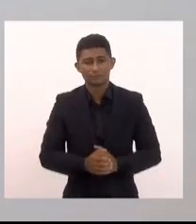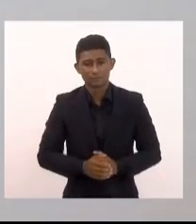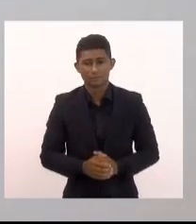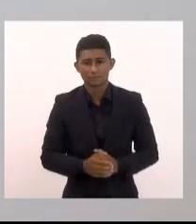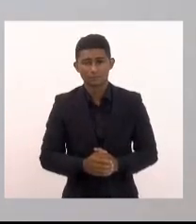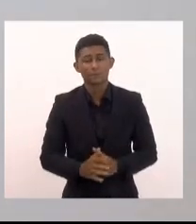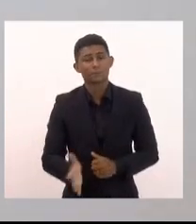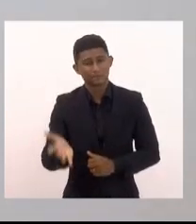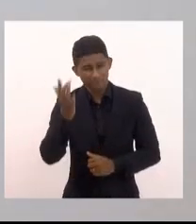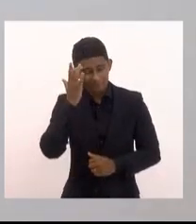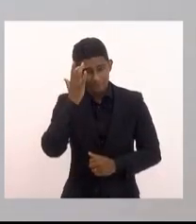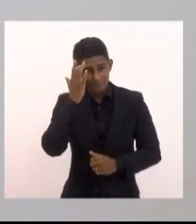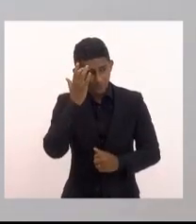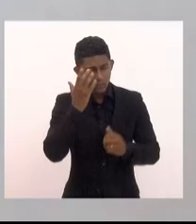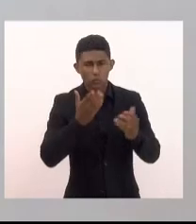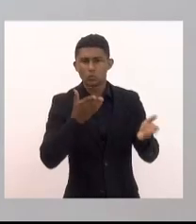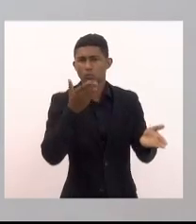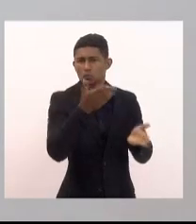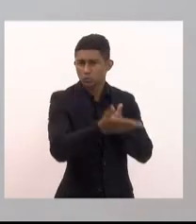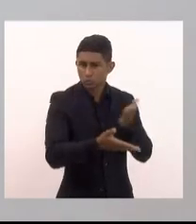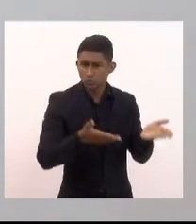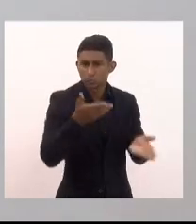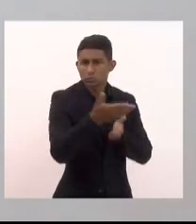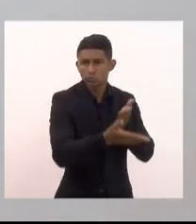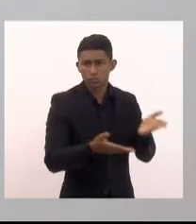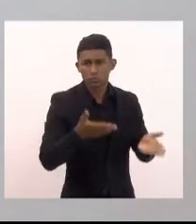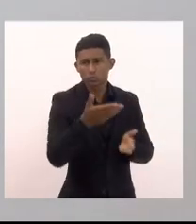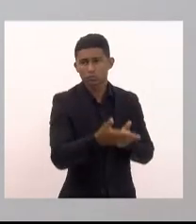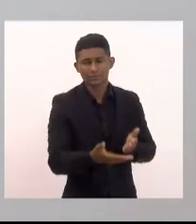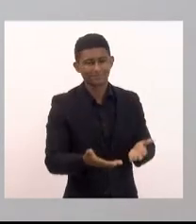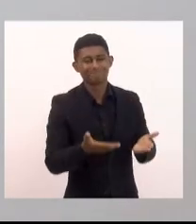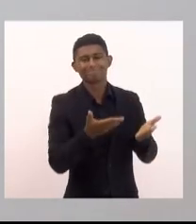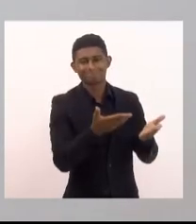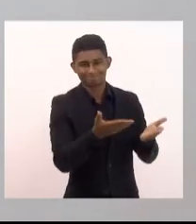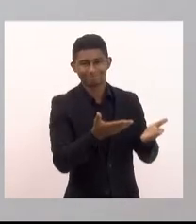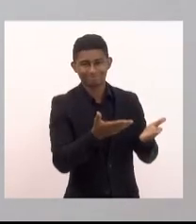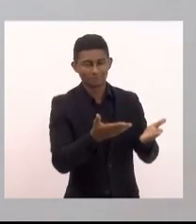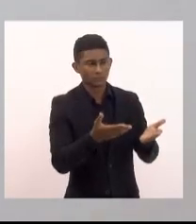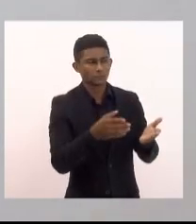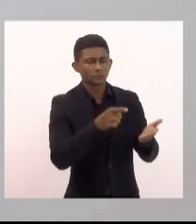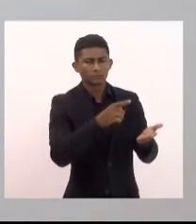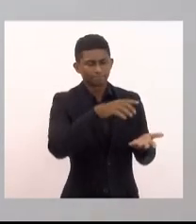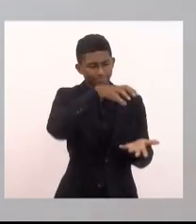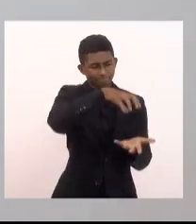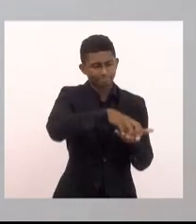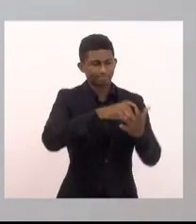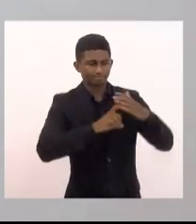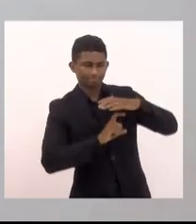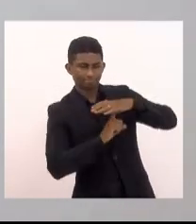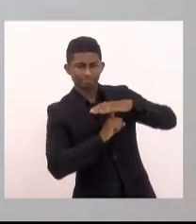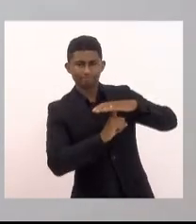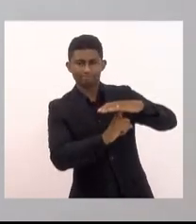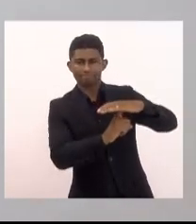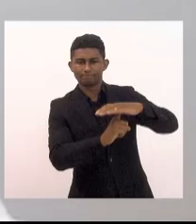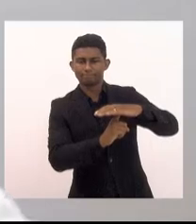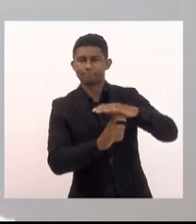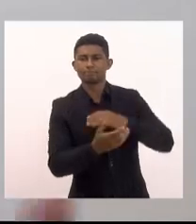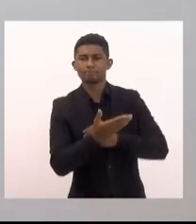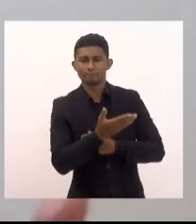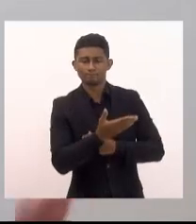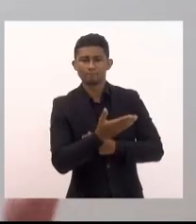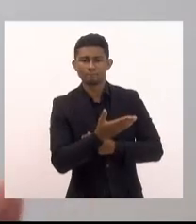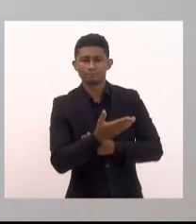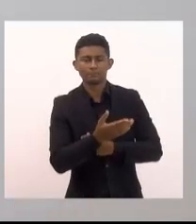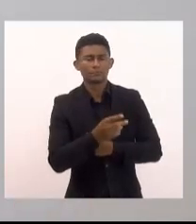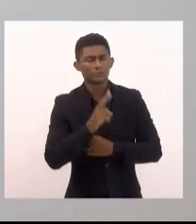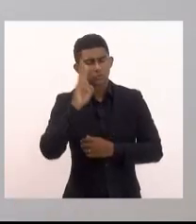o cuidado se deve por esse equipamento urbano, ele ter, digamos, uma